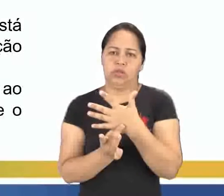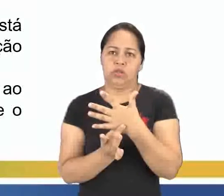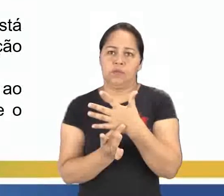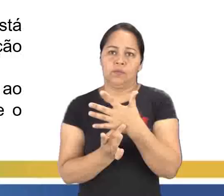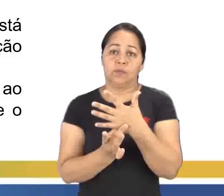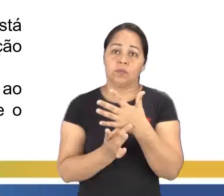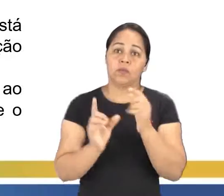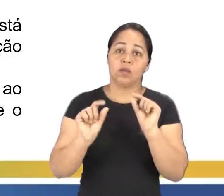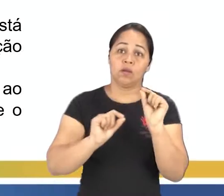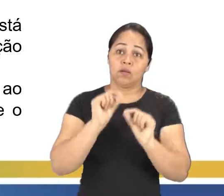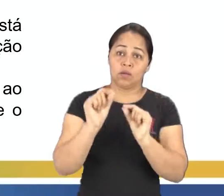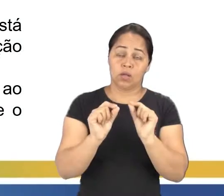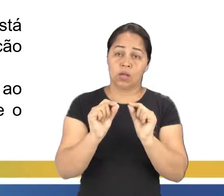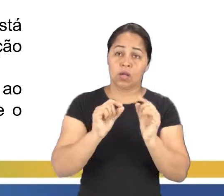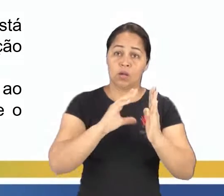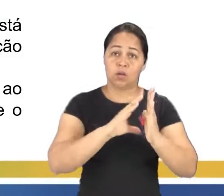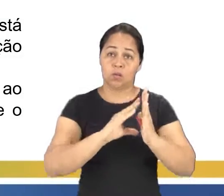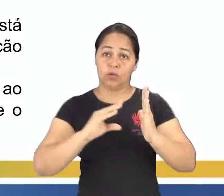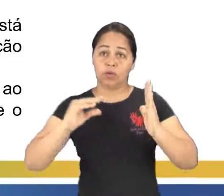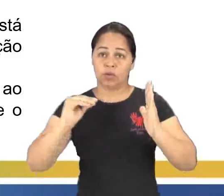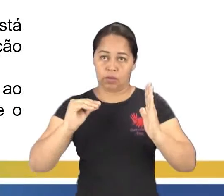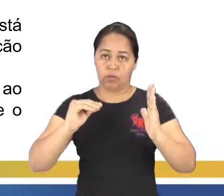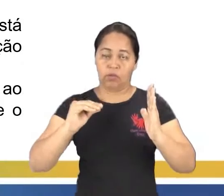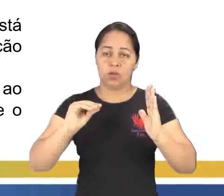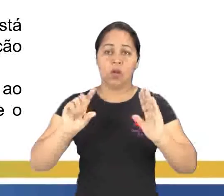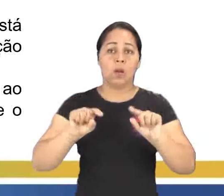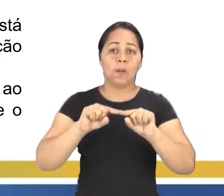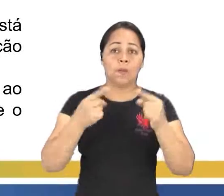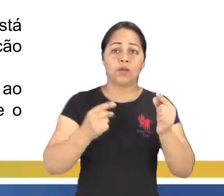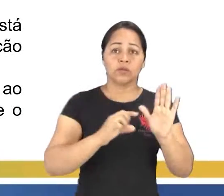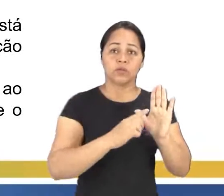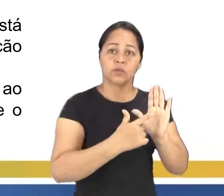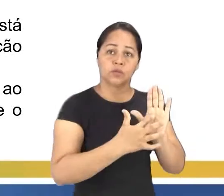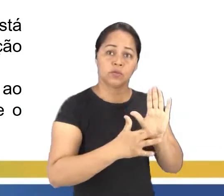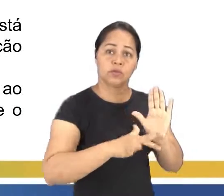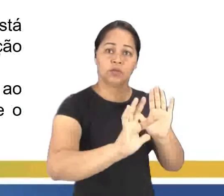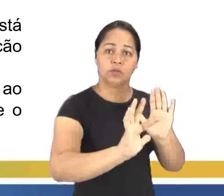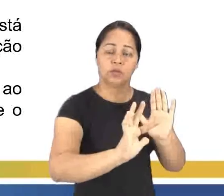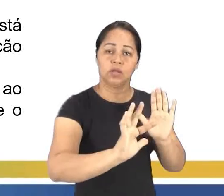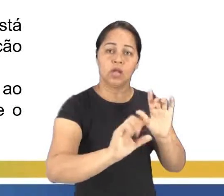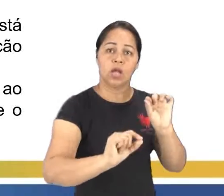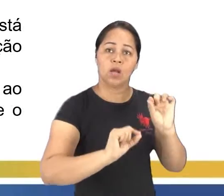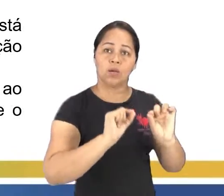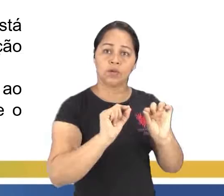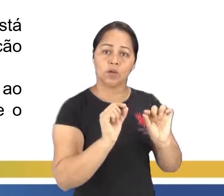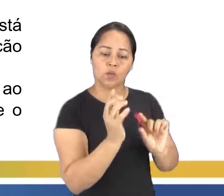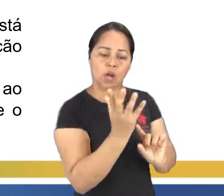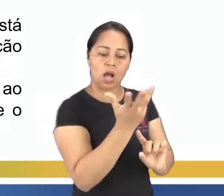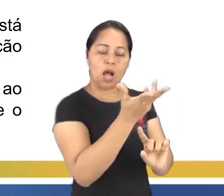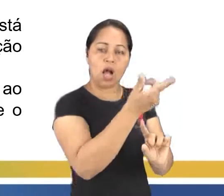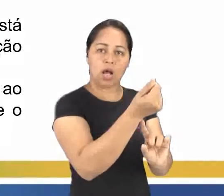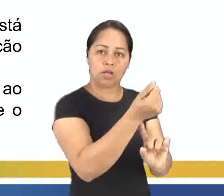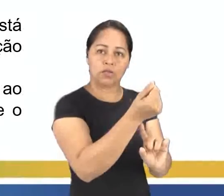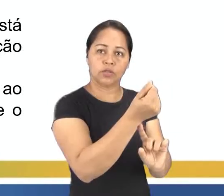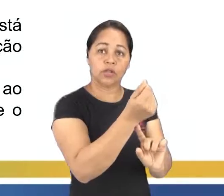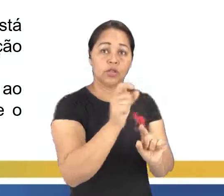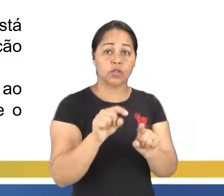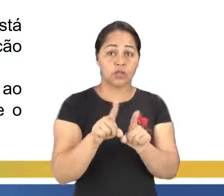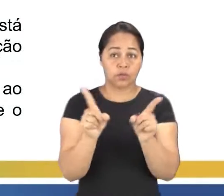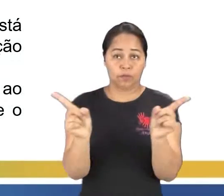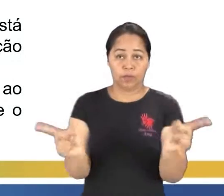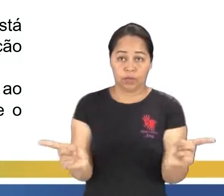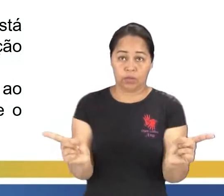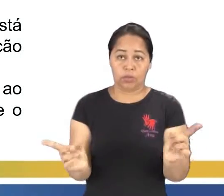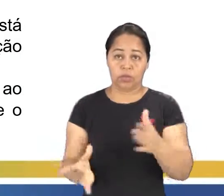pouco antes. O naturalismo, portanto, ele é um estilo artístico posterior ao realismo